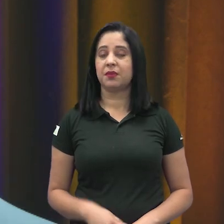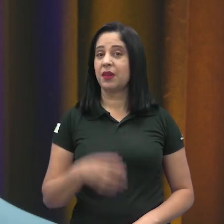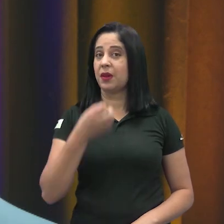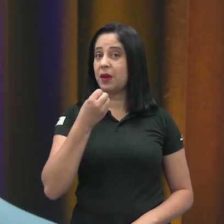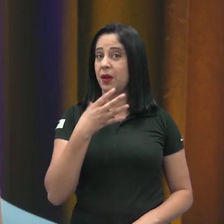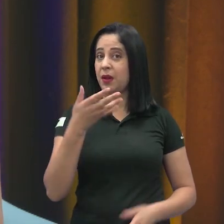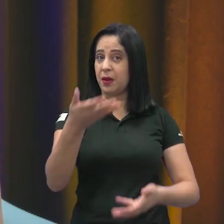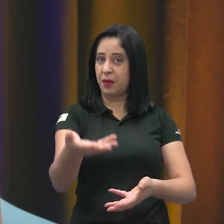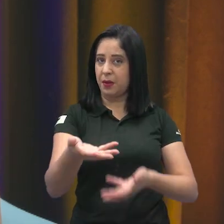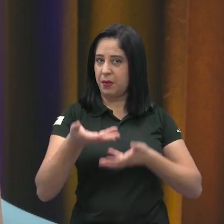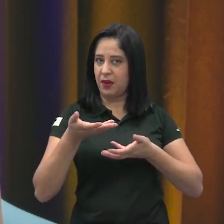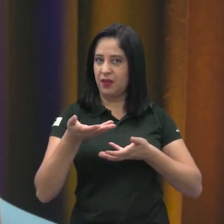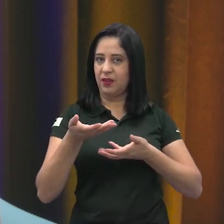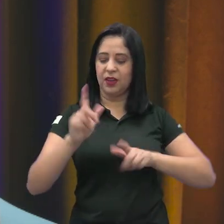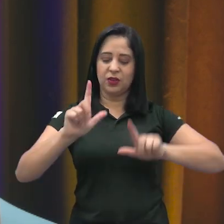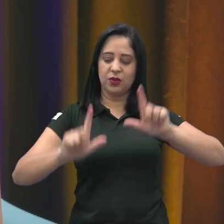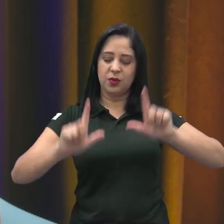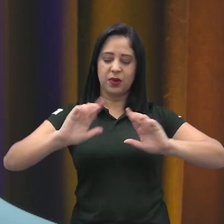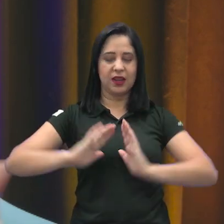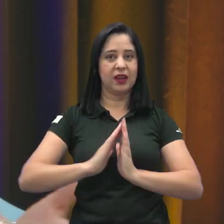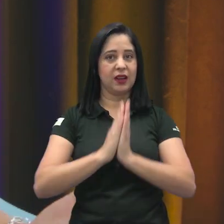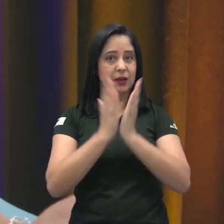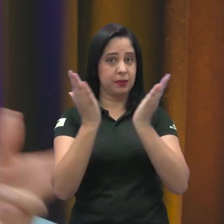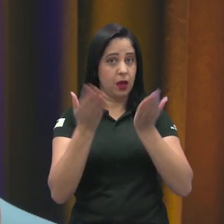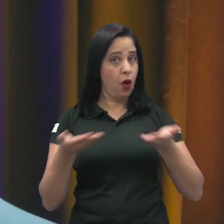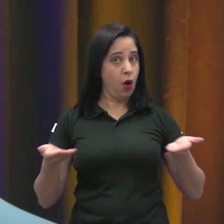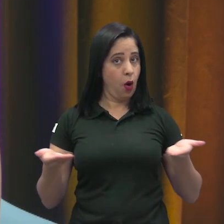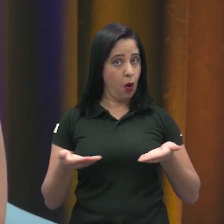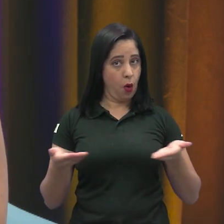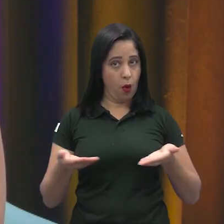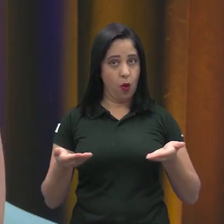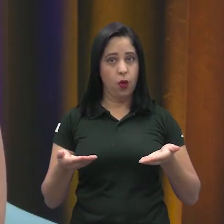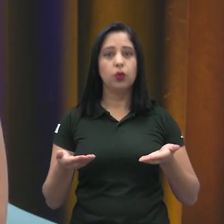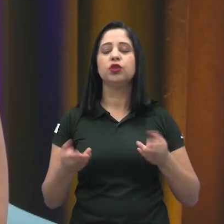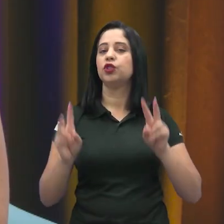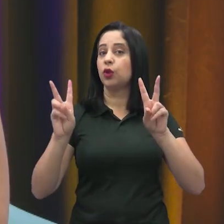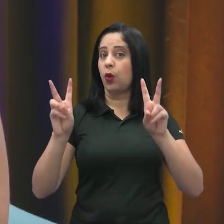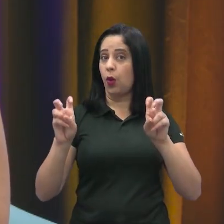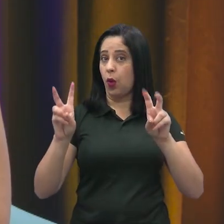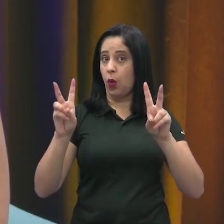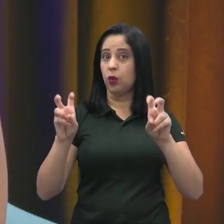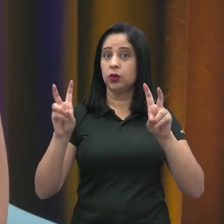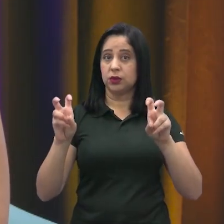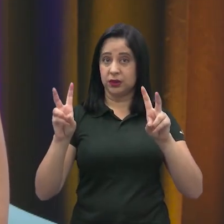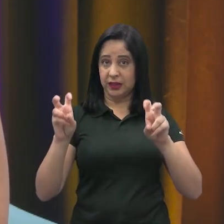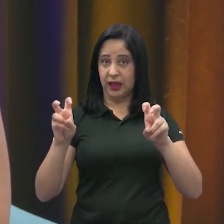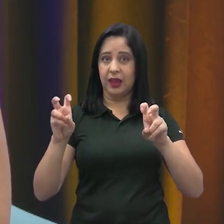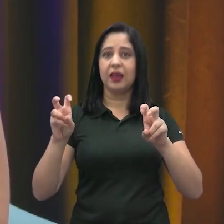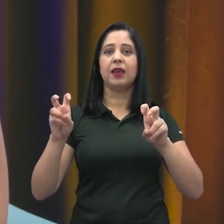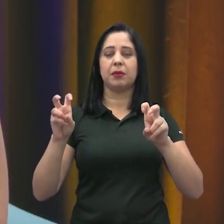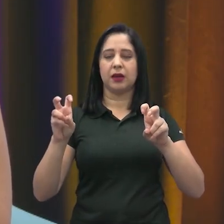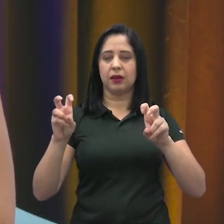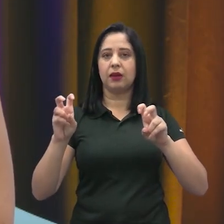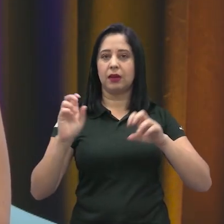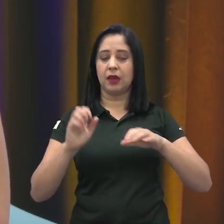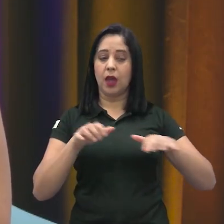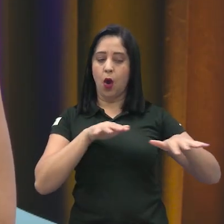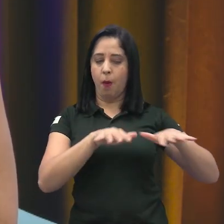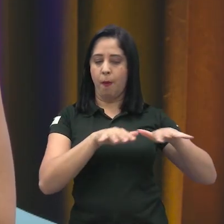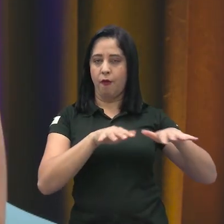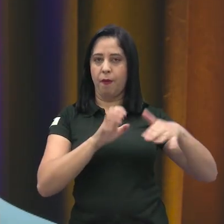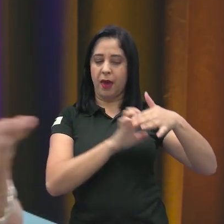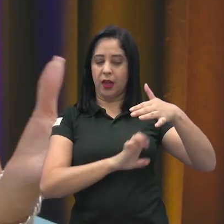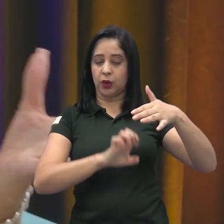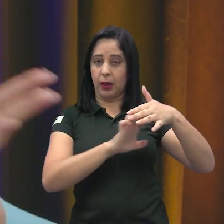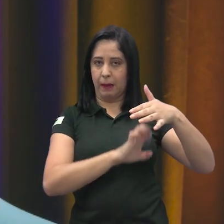Sejam muito bem-vindos ao Inspiração. Hoje, mergulhamos num tema que movimenta o mundo corporativo, a